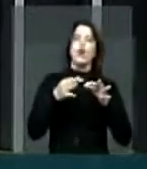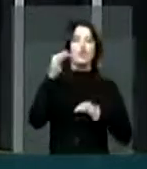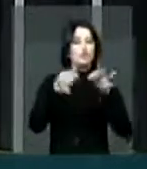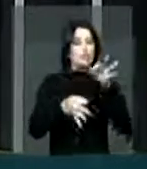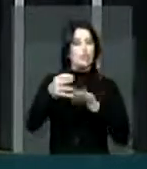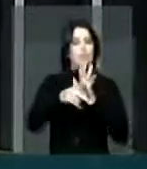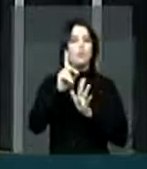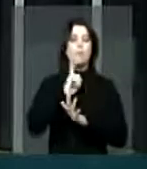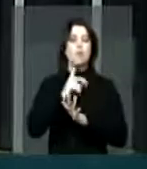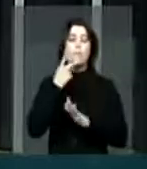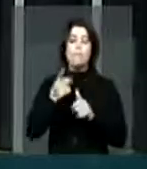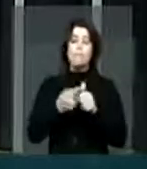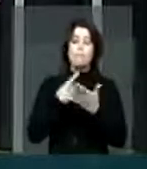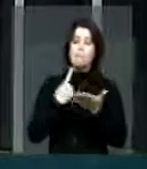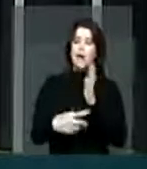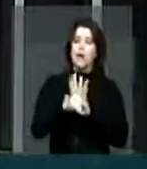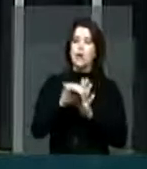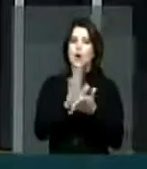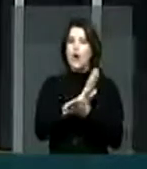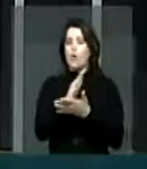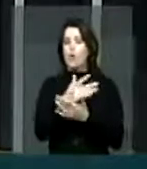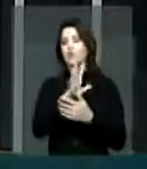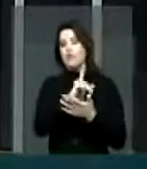sob pena, primeiro, de algumas penas